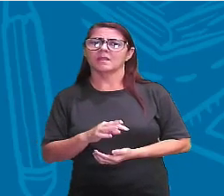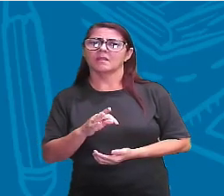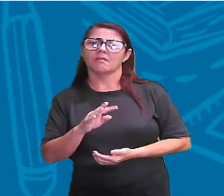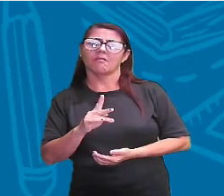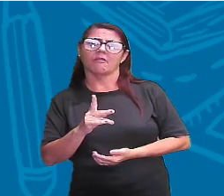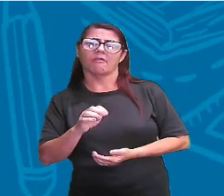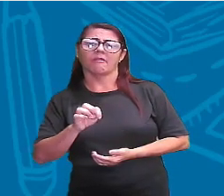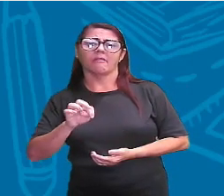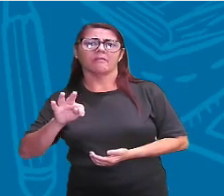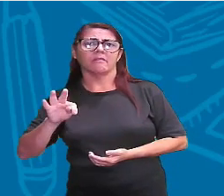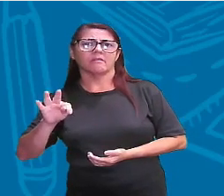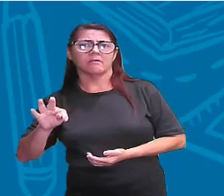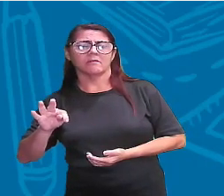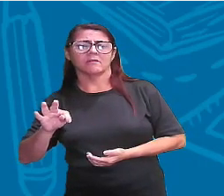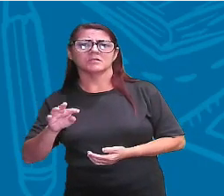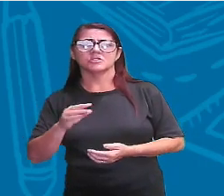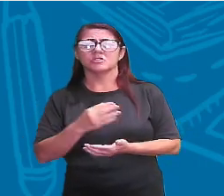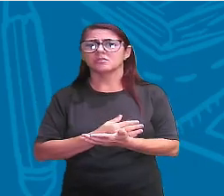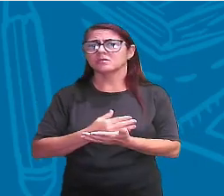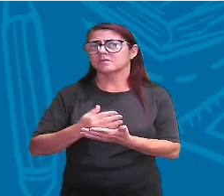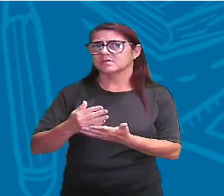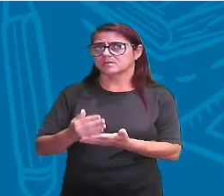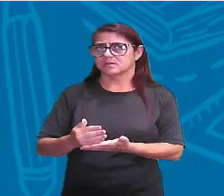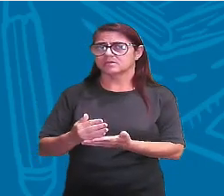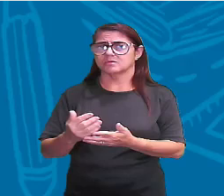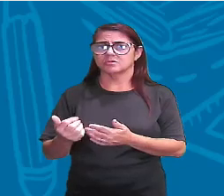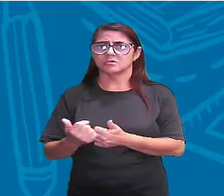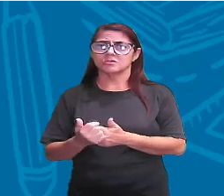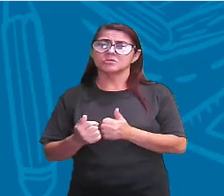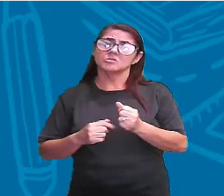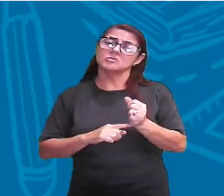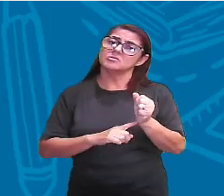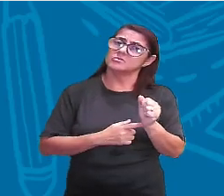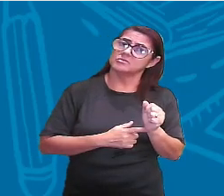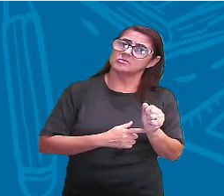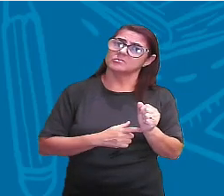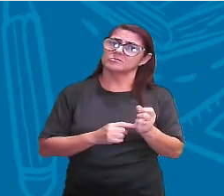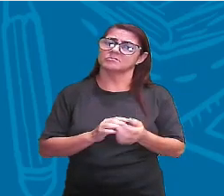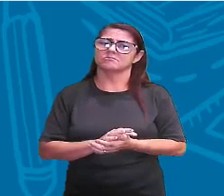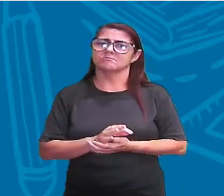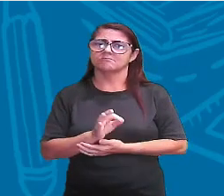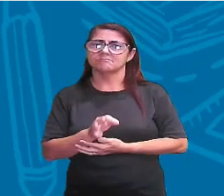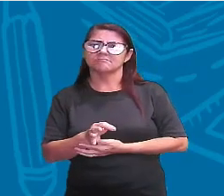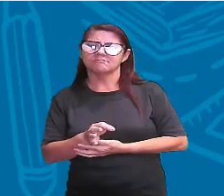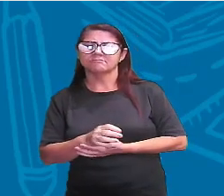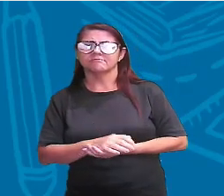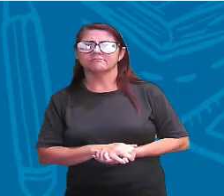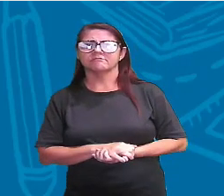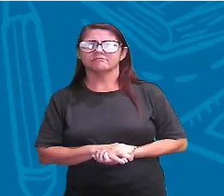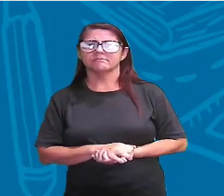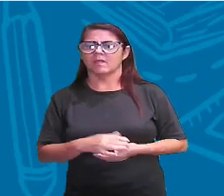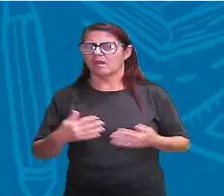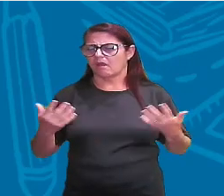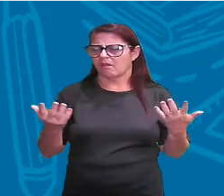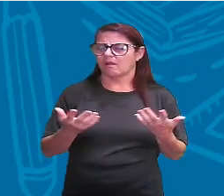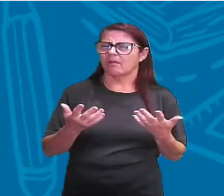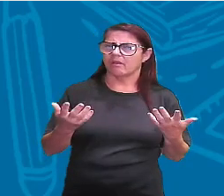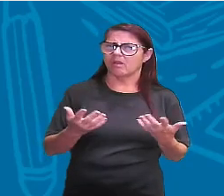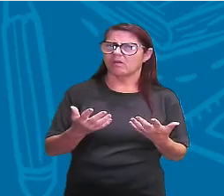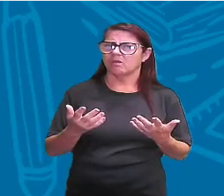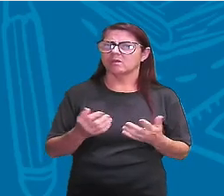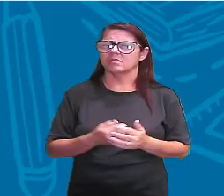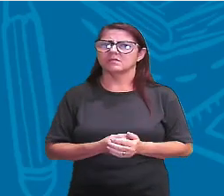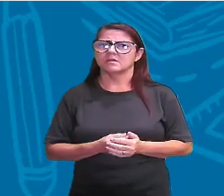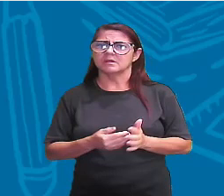se estiver iniciando ou se estiver fazendo o papel de sujeito. Certo? Bom, gente, agora a gente tem algumas